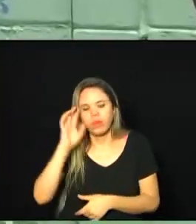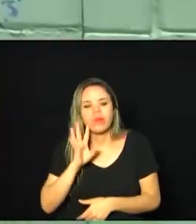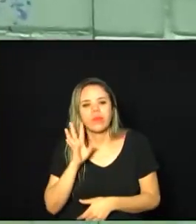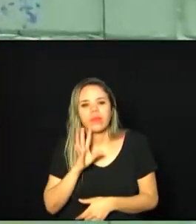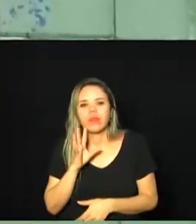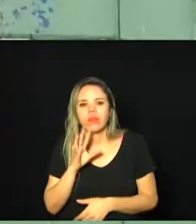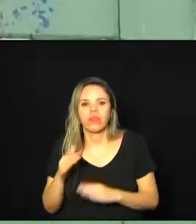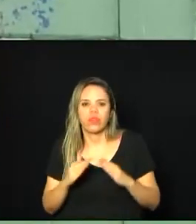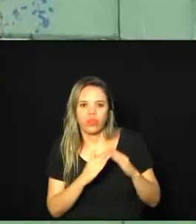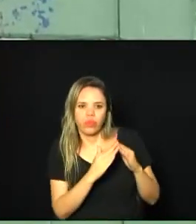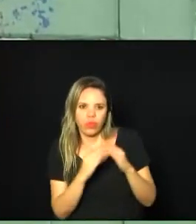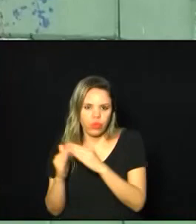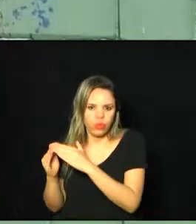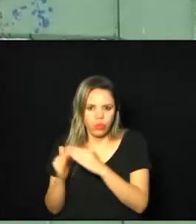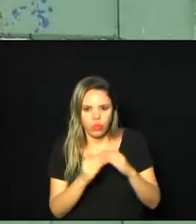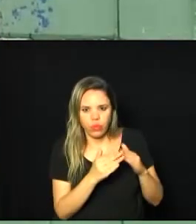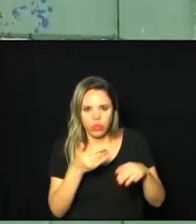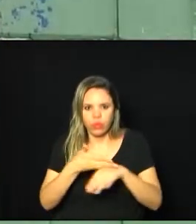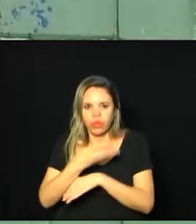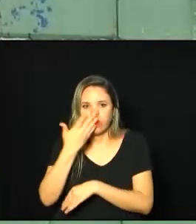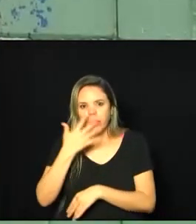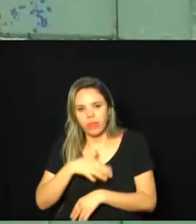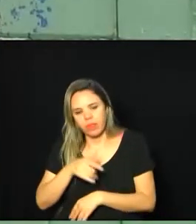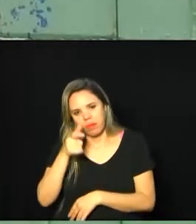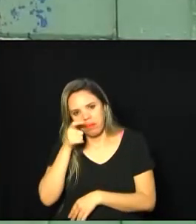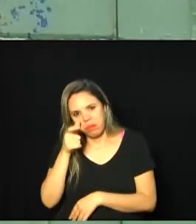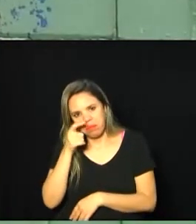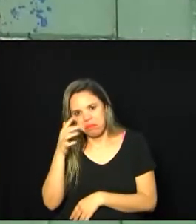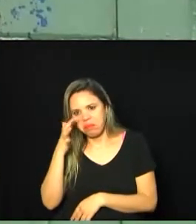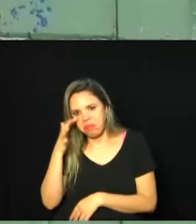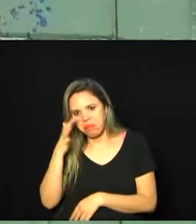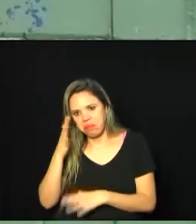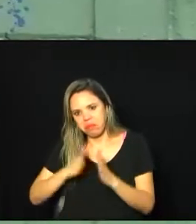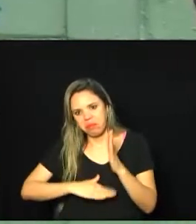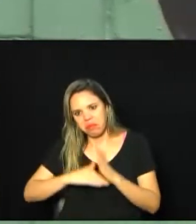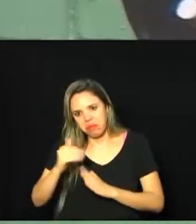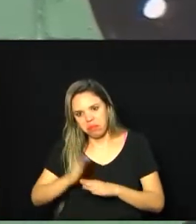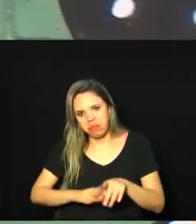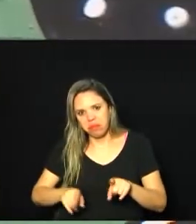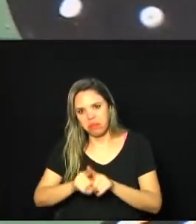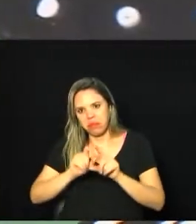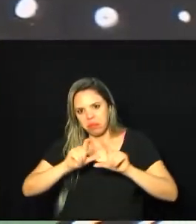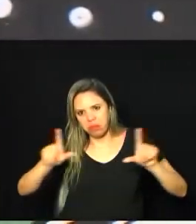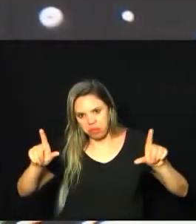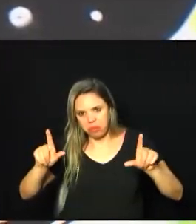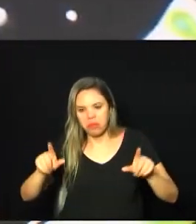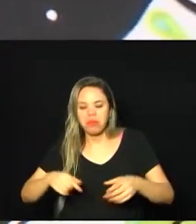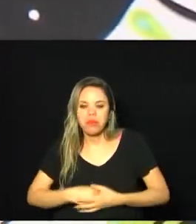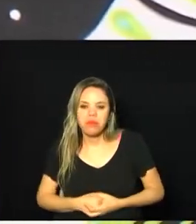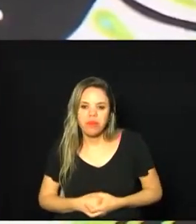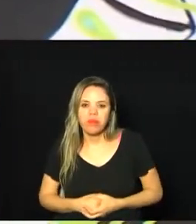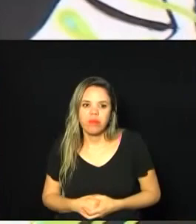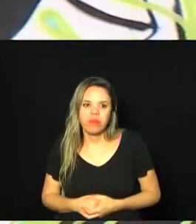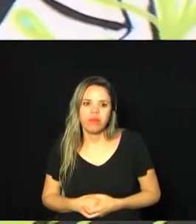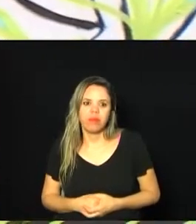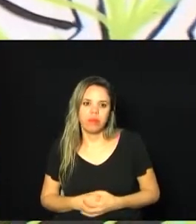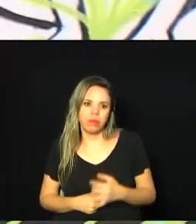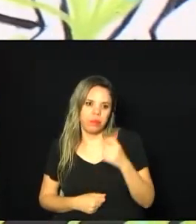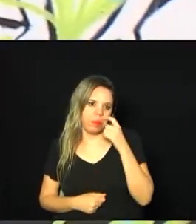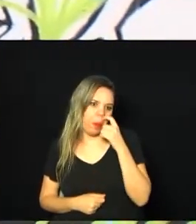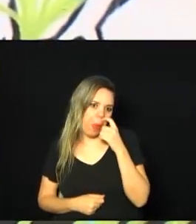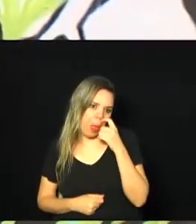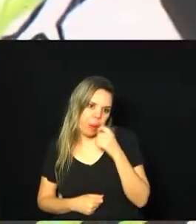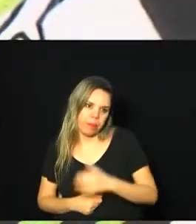vieram os vizinhos com as crianças, e as crianças começaram a pintar também um painel. E